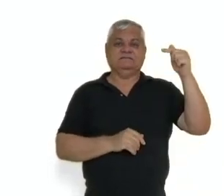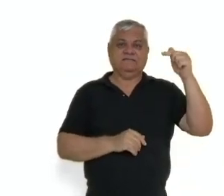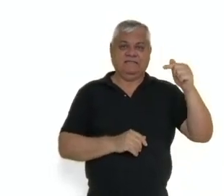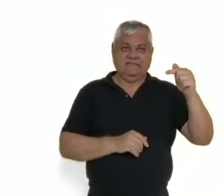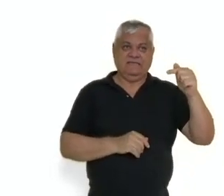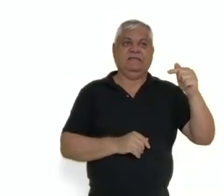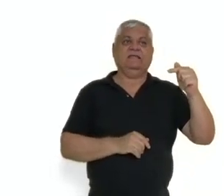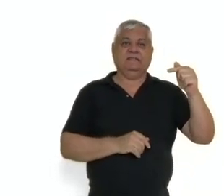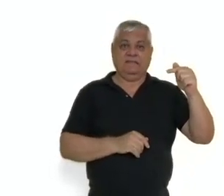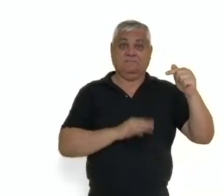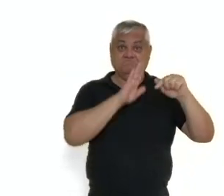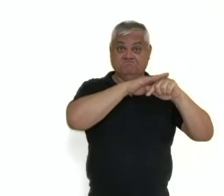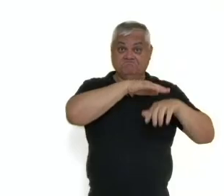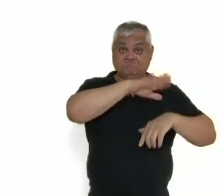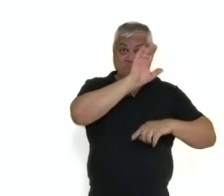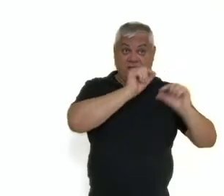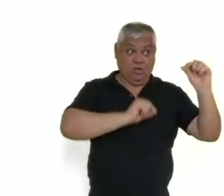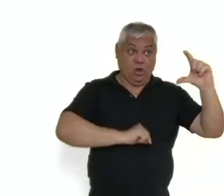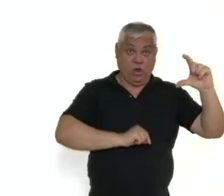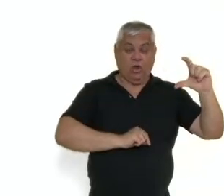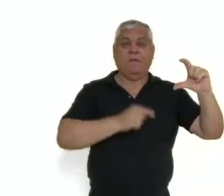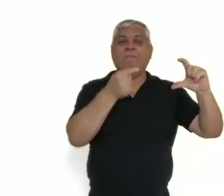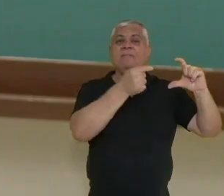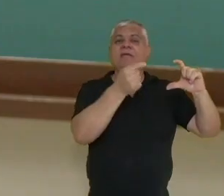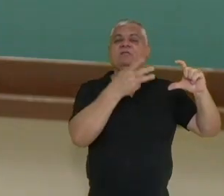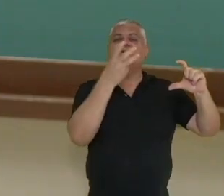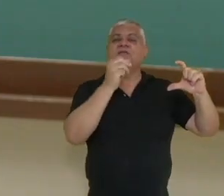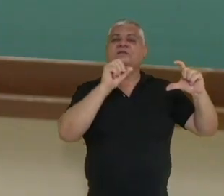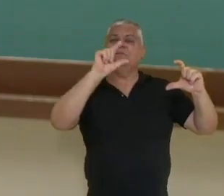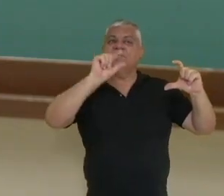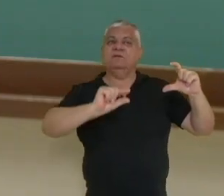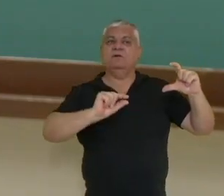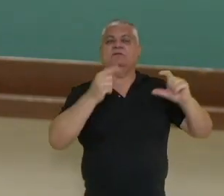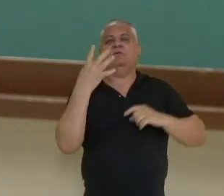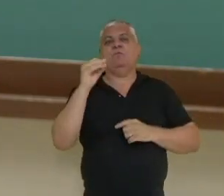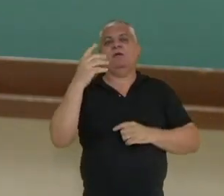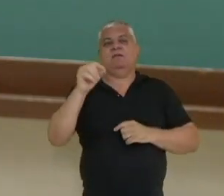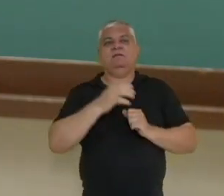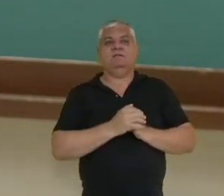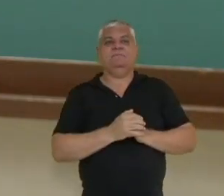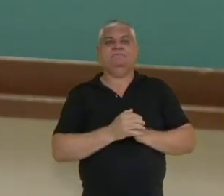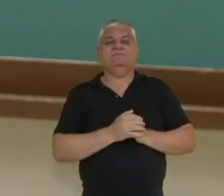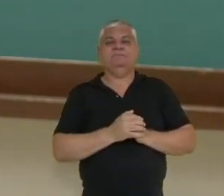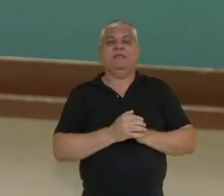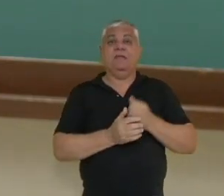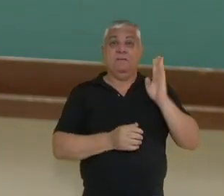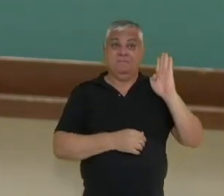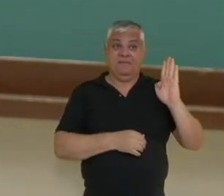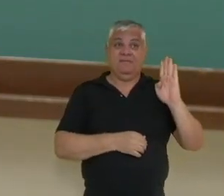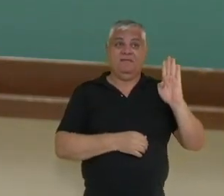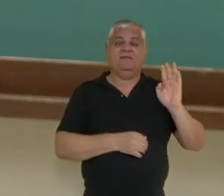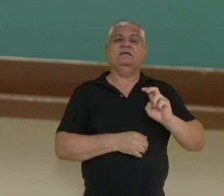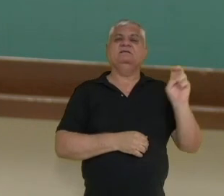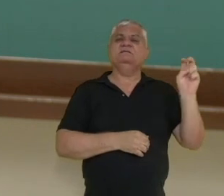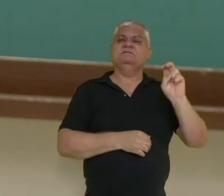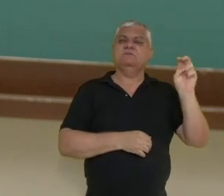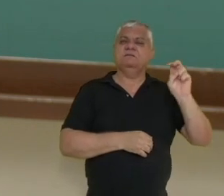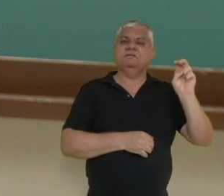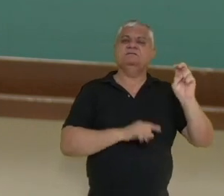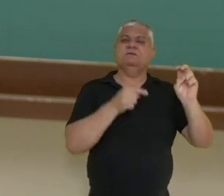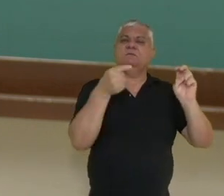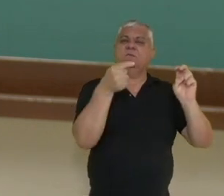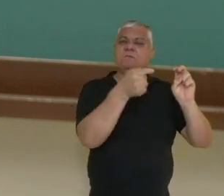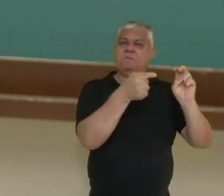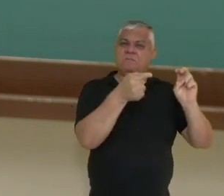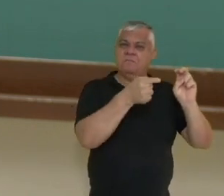só, peguei a pontuação do Lucas menos a pontuação da Bruna. Deu 40. E na dupla B, eu calculei a